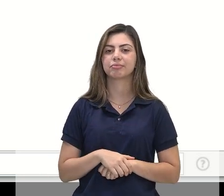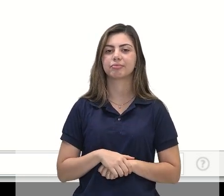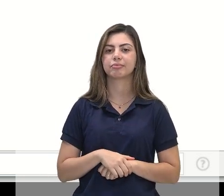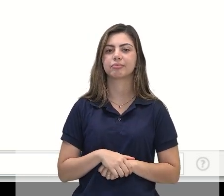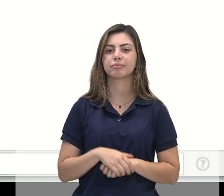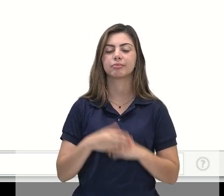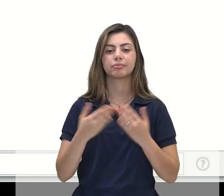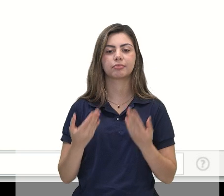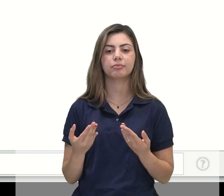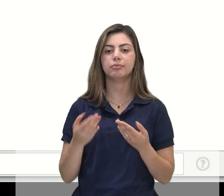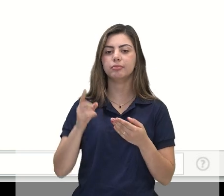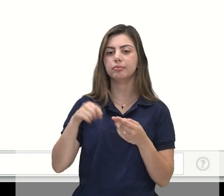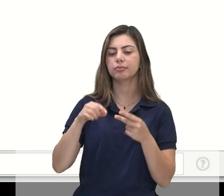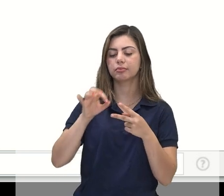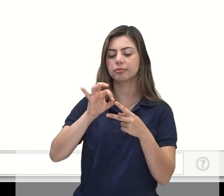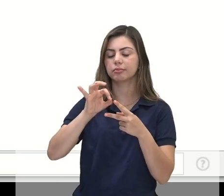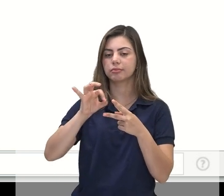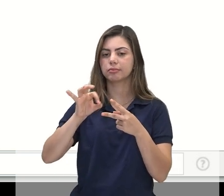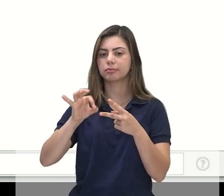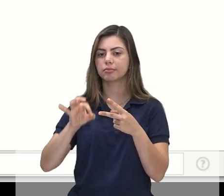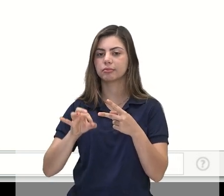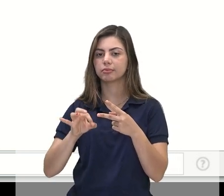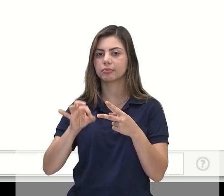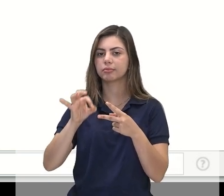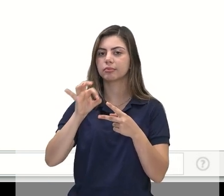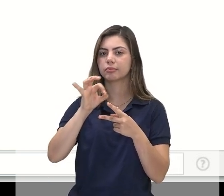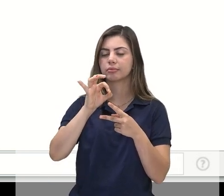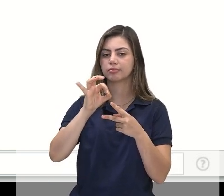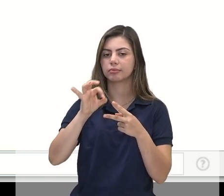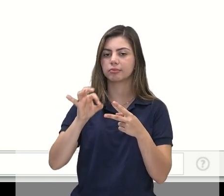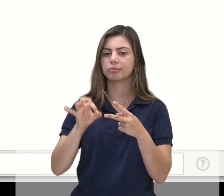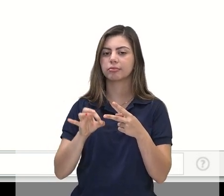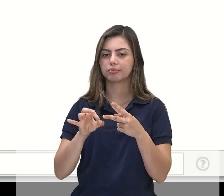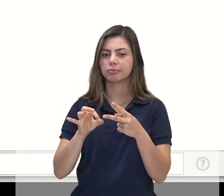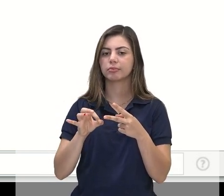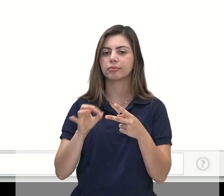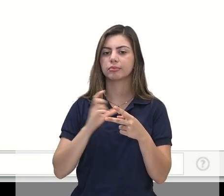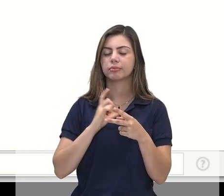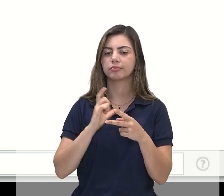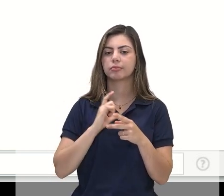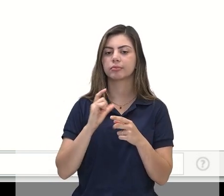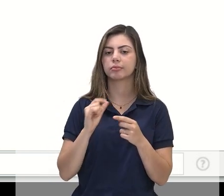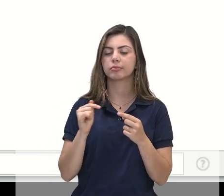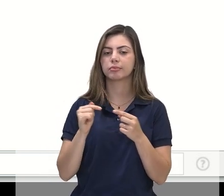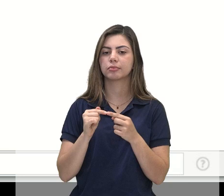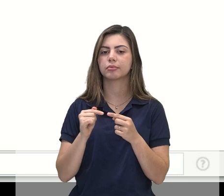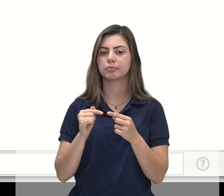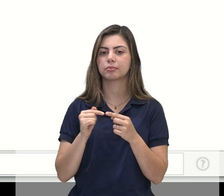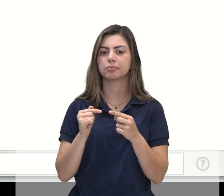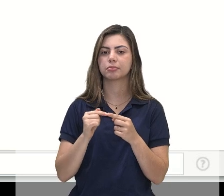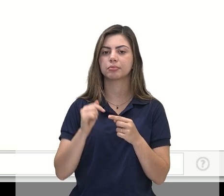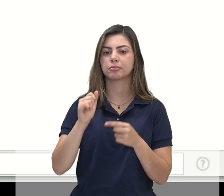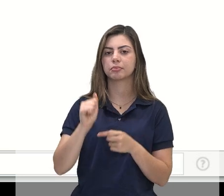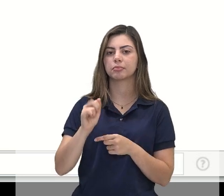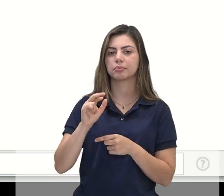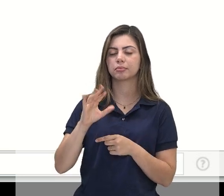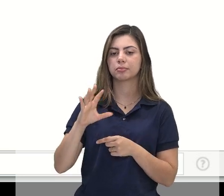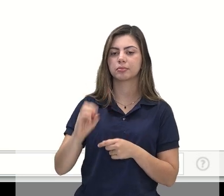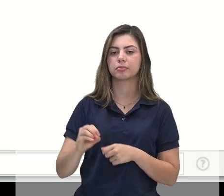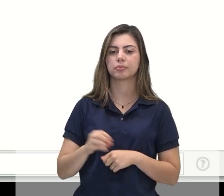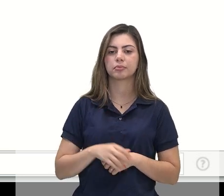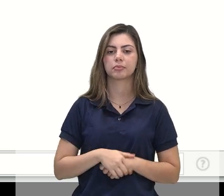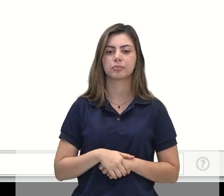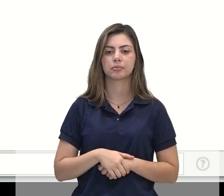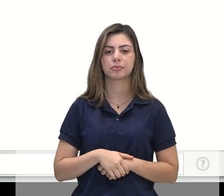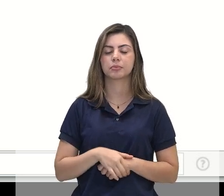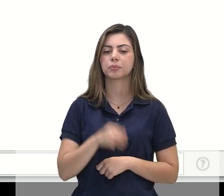da circunferência, né, delimitada aqui por um ângulo, por um arco, certo? Ou seja, é o comprimento que vai de